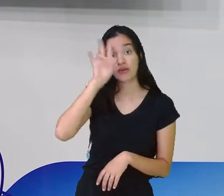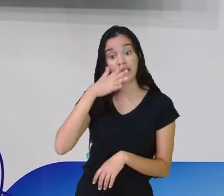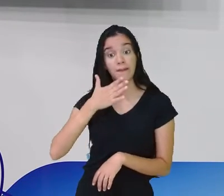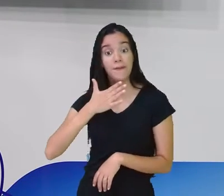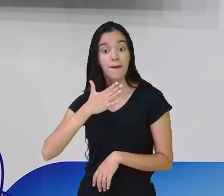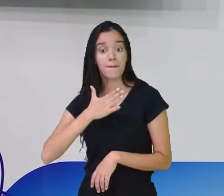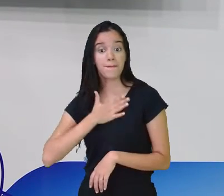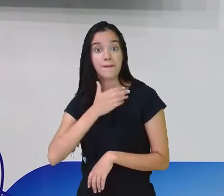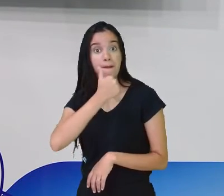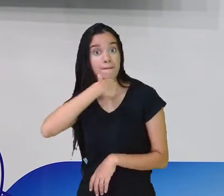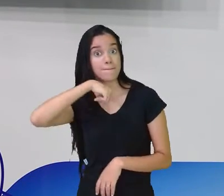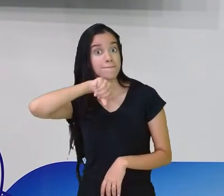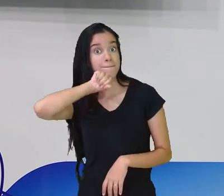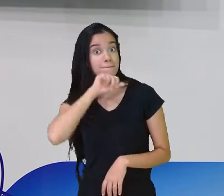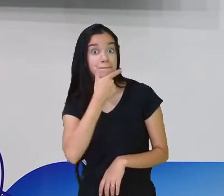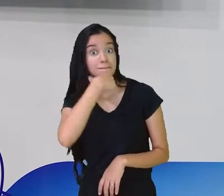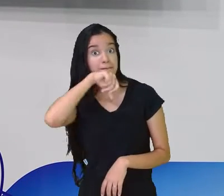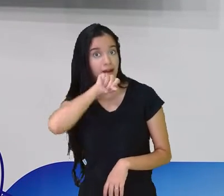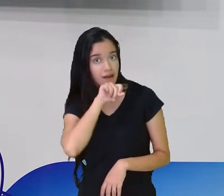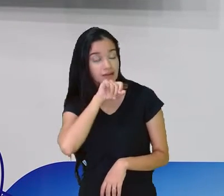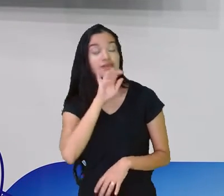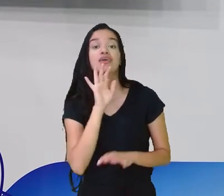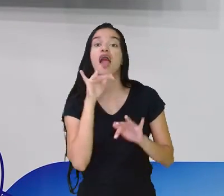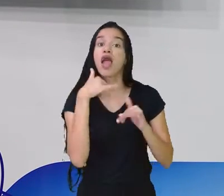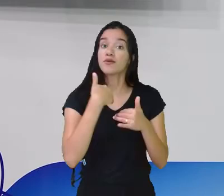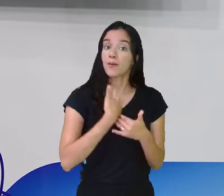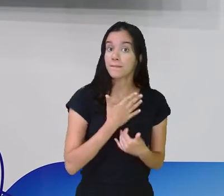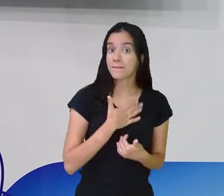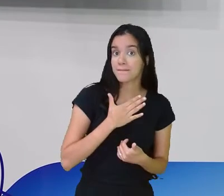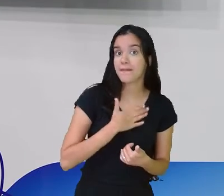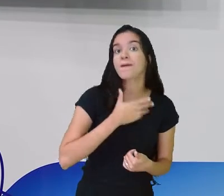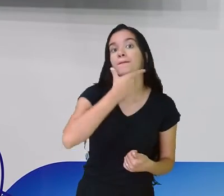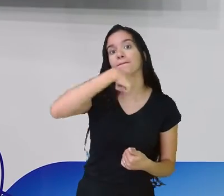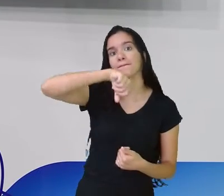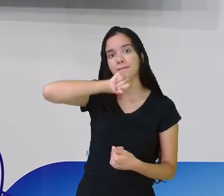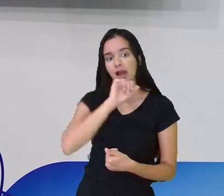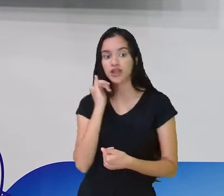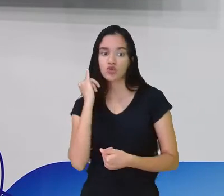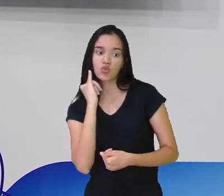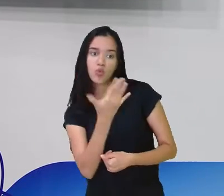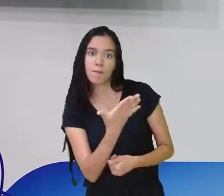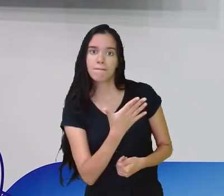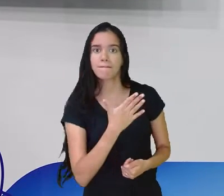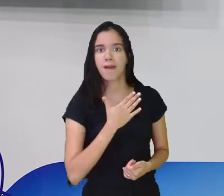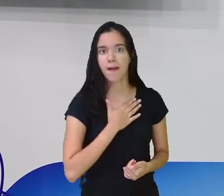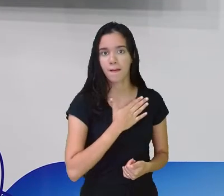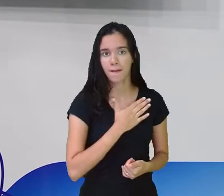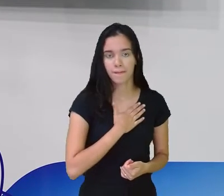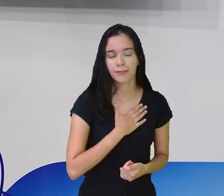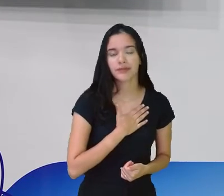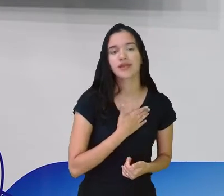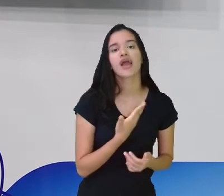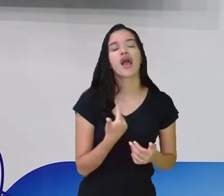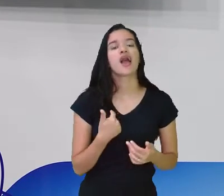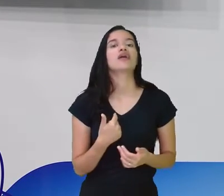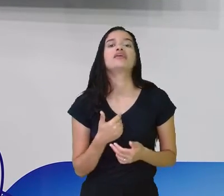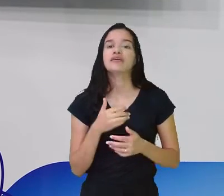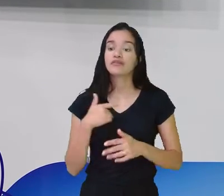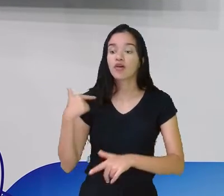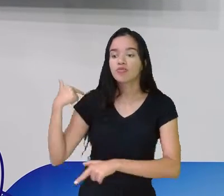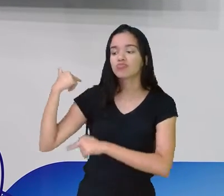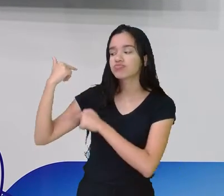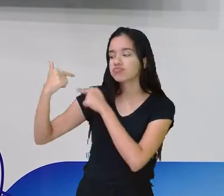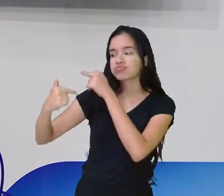geração para outra. O meu pai contou para mim, já sou outra geração. Eu conto para o meu filho, então está passando